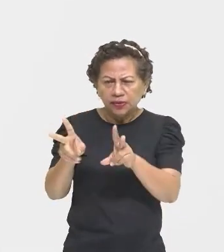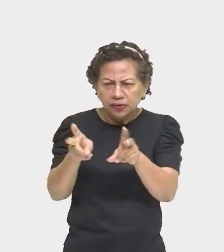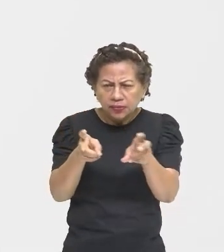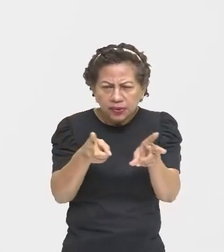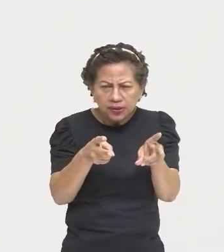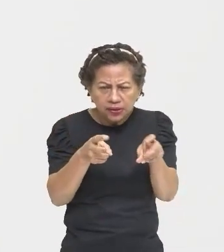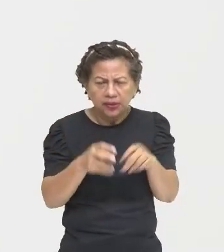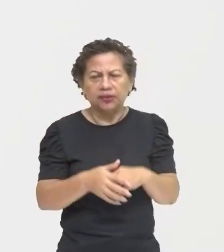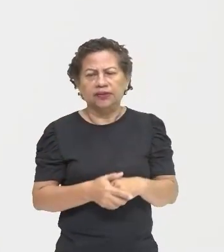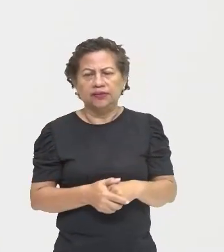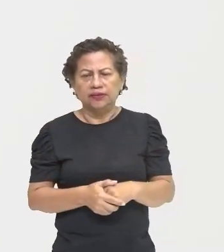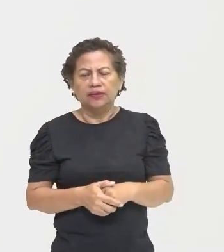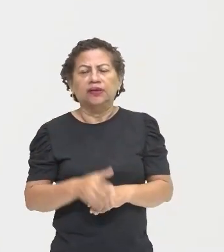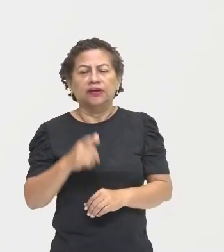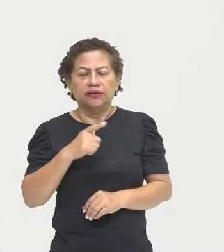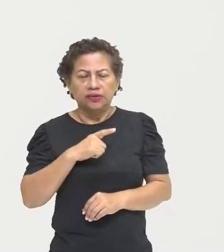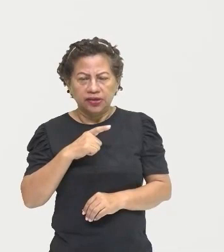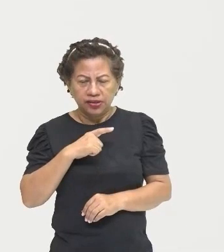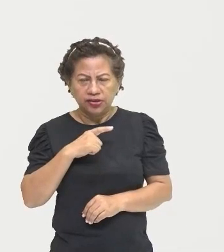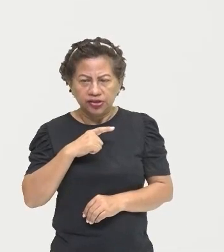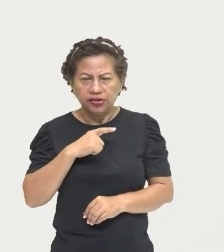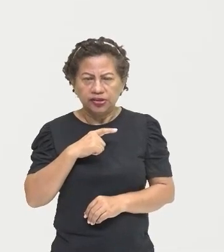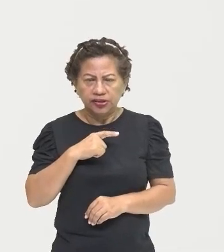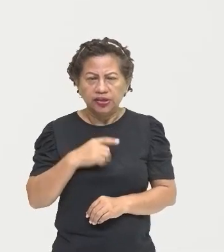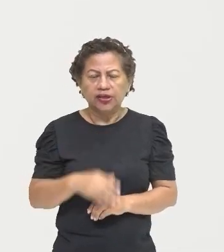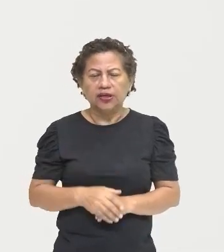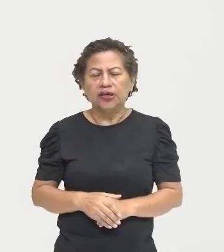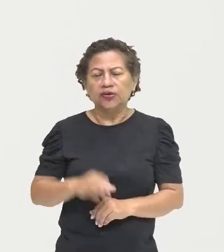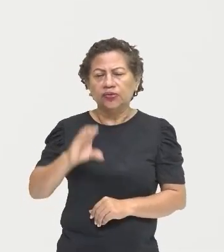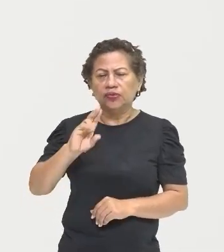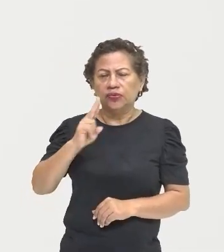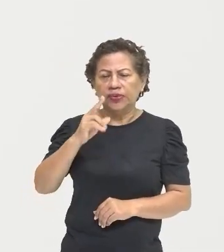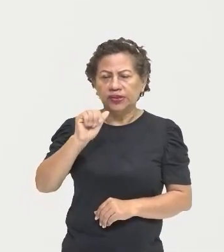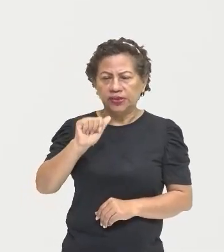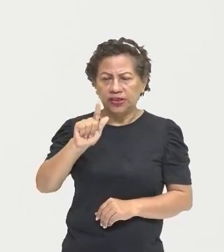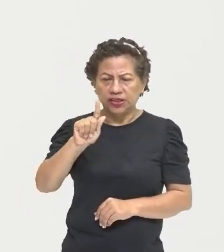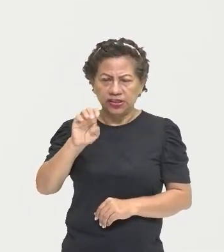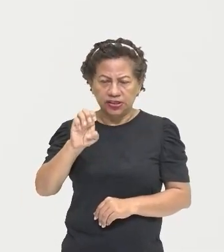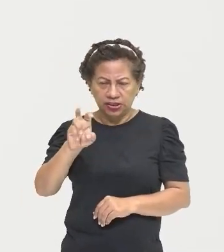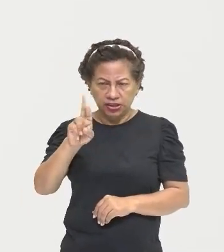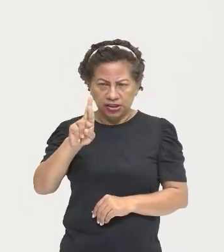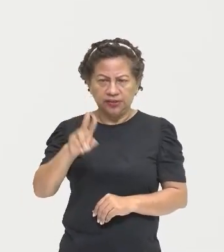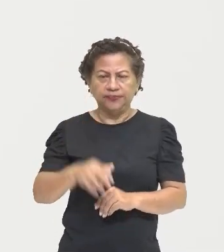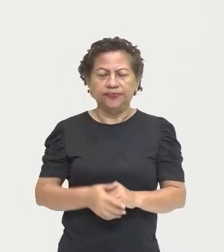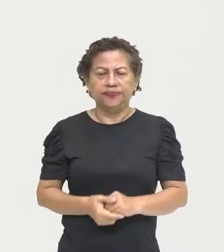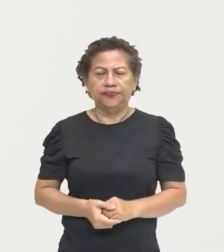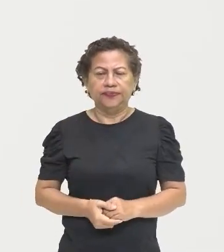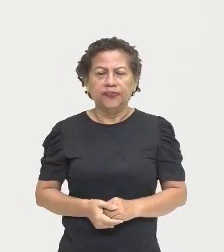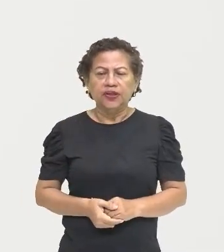uma charge, certo? E primeiramente a primeira coisa que eu quero que vocês observem,